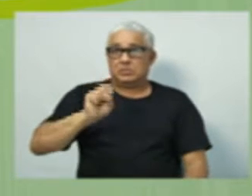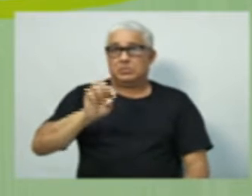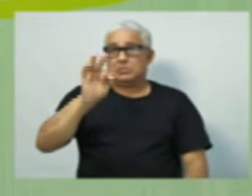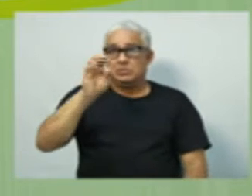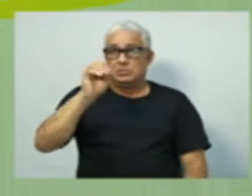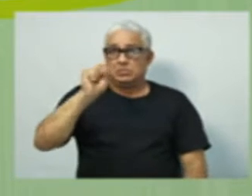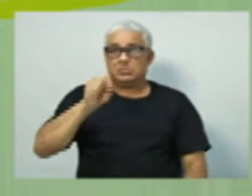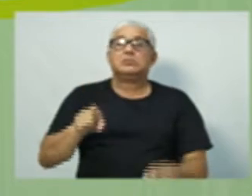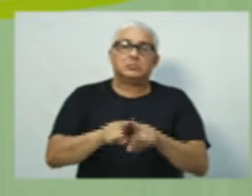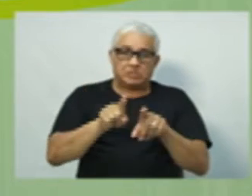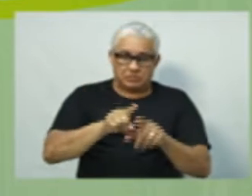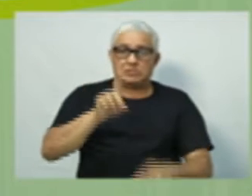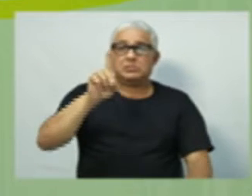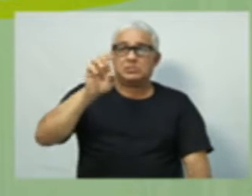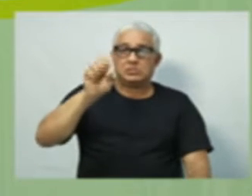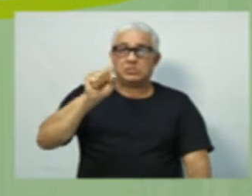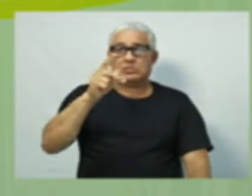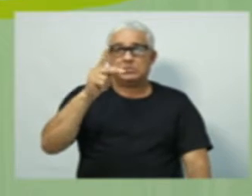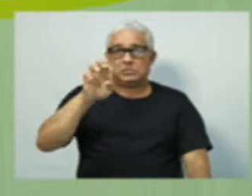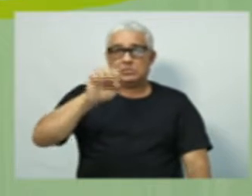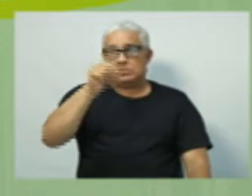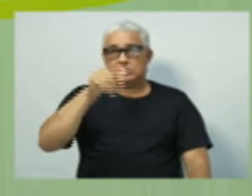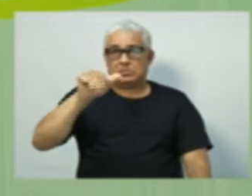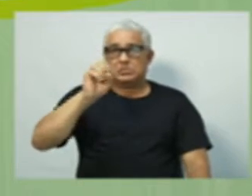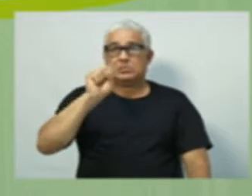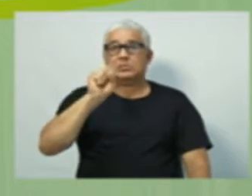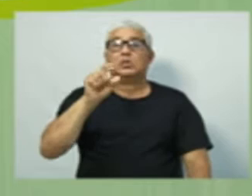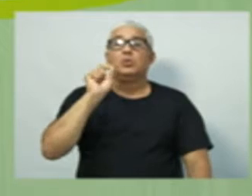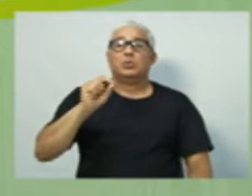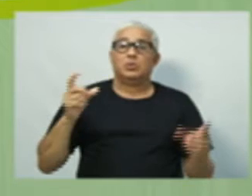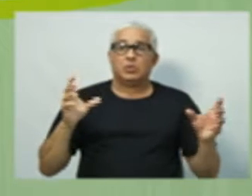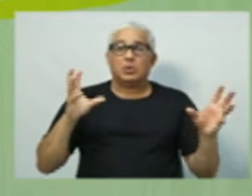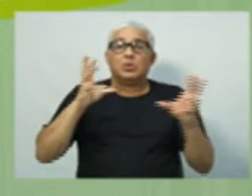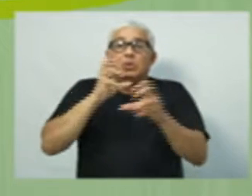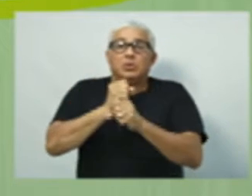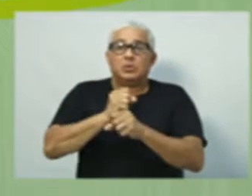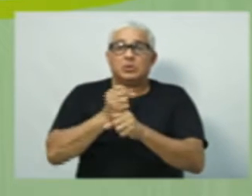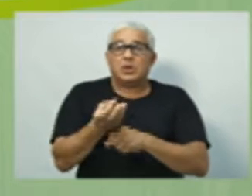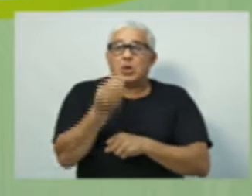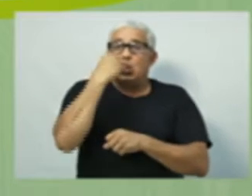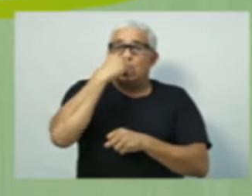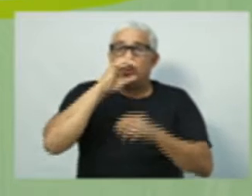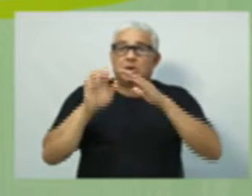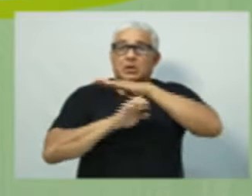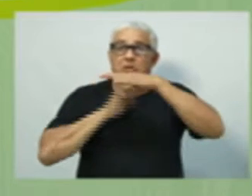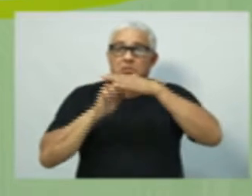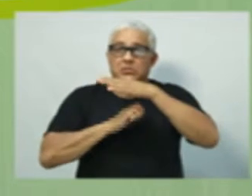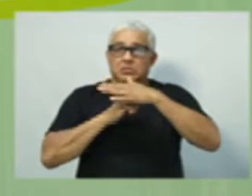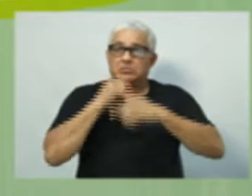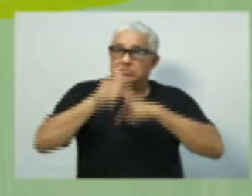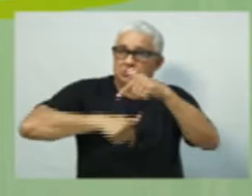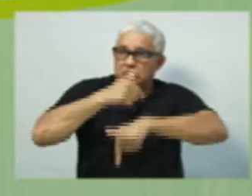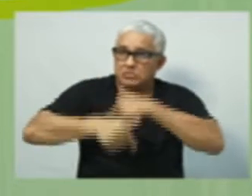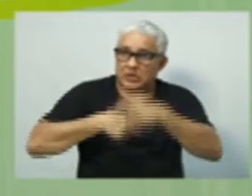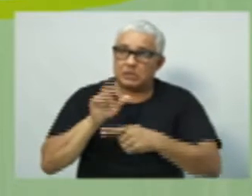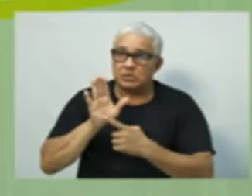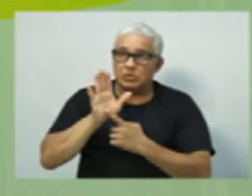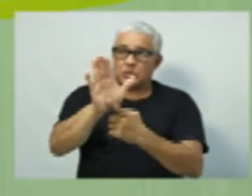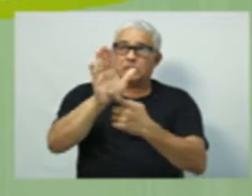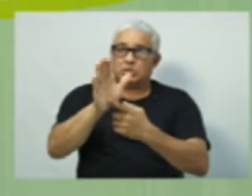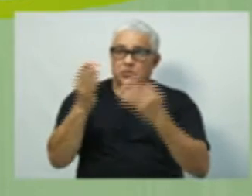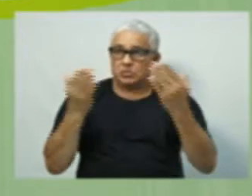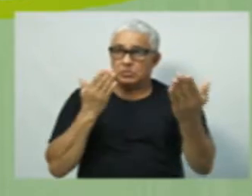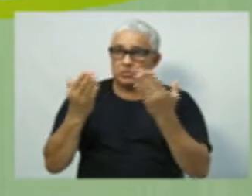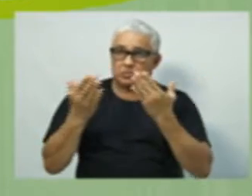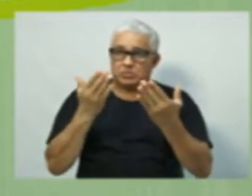as suas despesas vamos chegar no que num lucro que a empresa obteve naquele período então essa é a demonstração do resultado